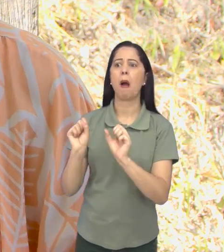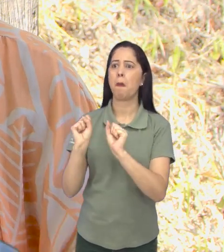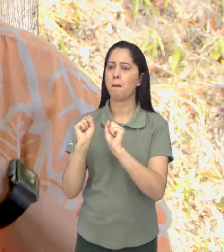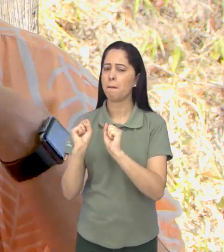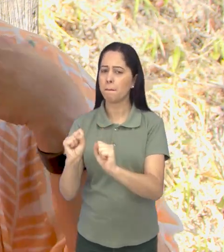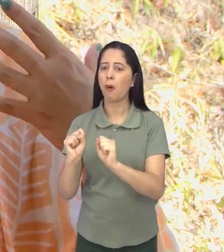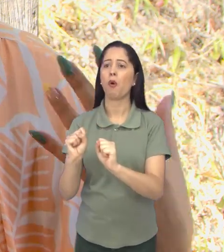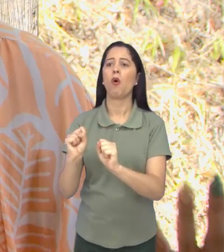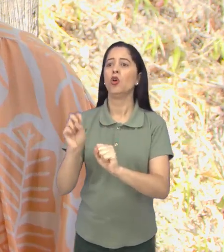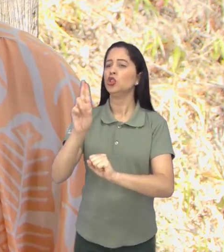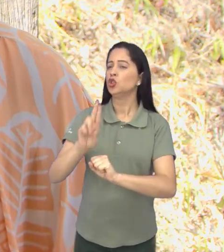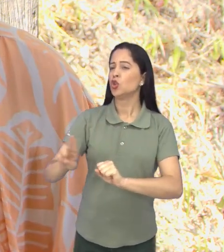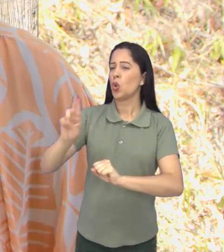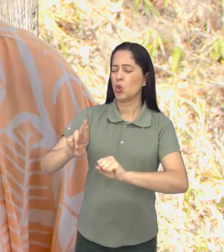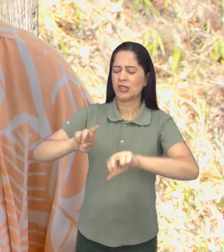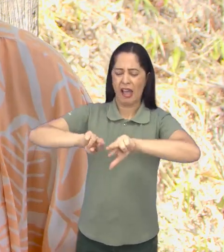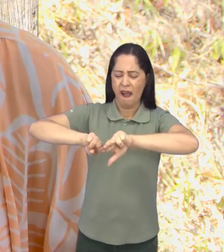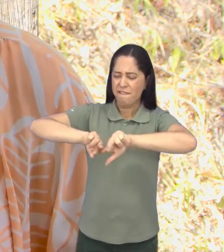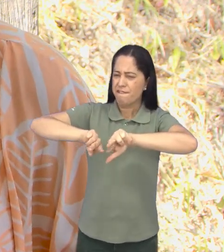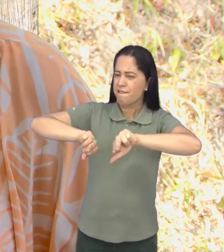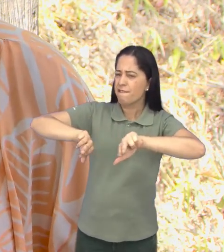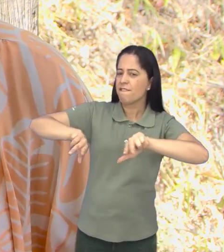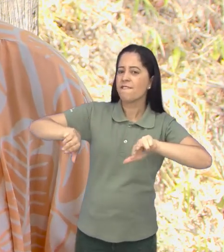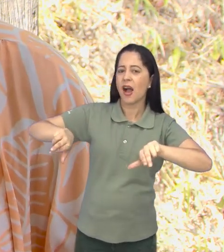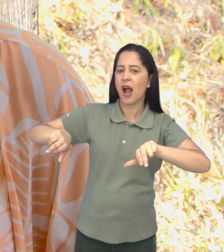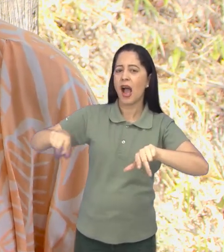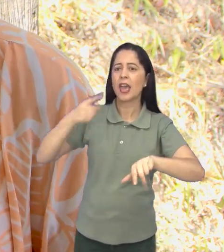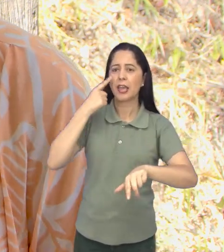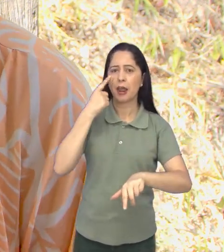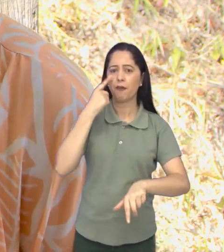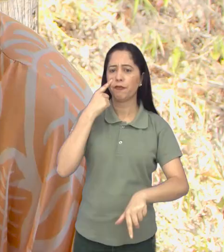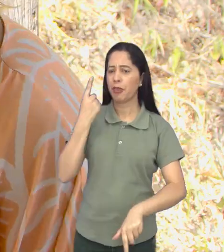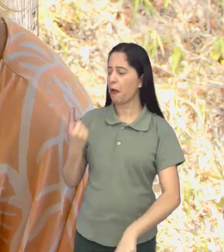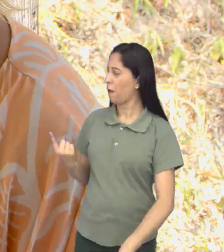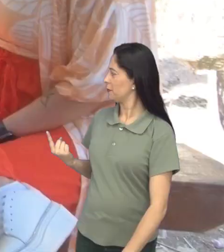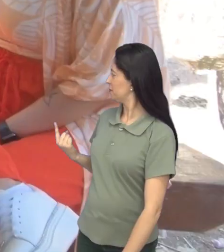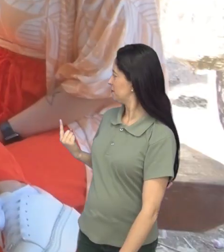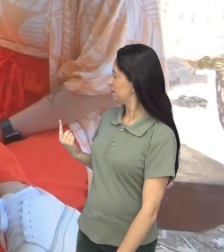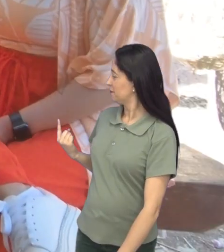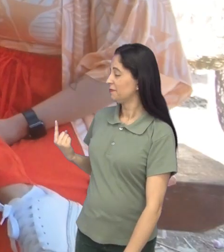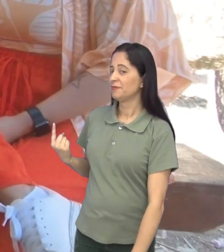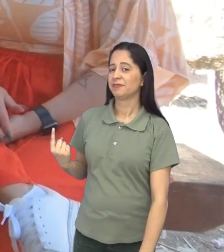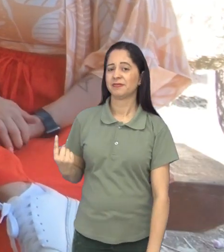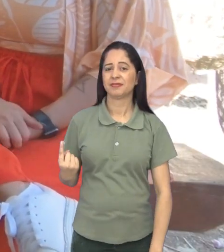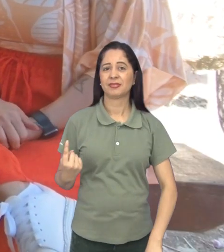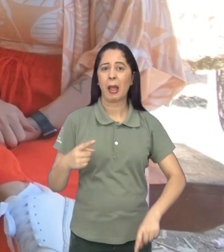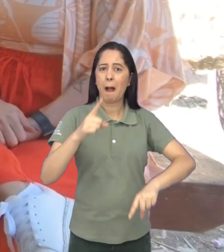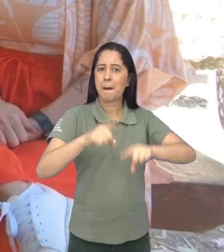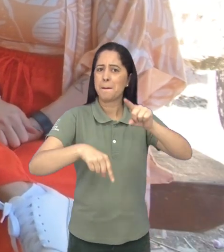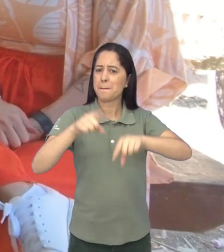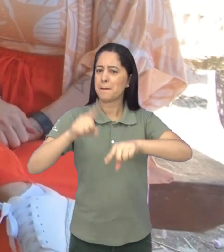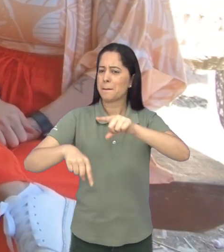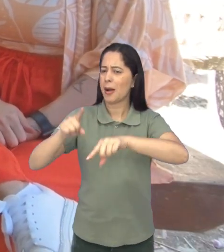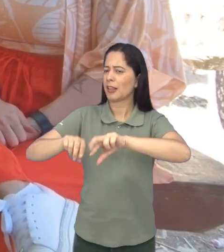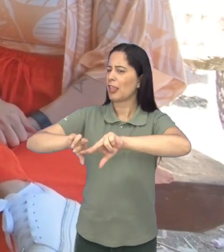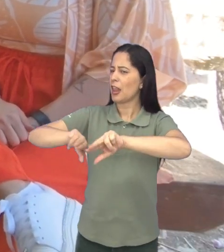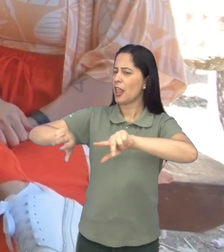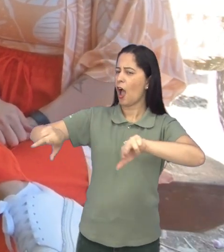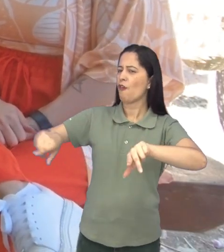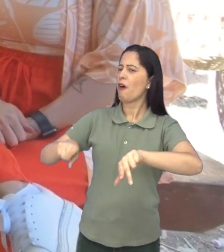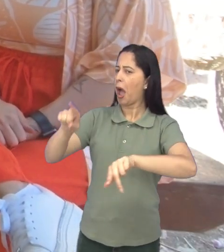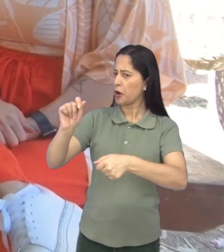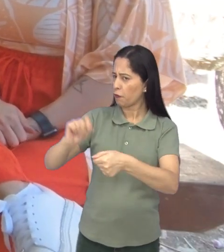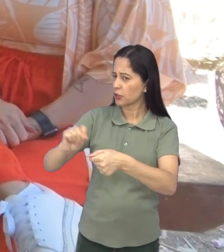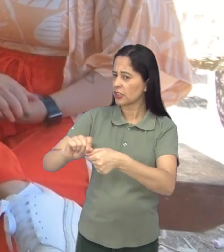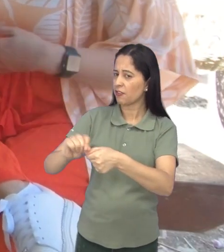pode ter, assim, utilidade para várias coisas. E eu vi aqui que você fez vários objetos. O que